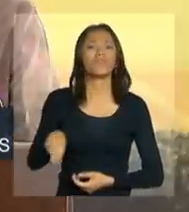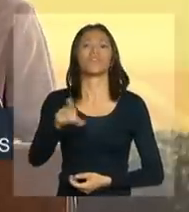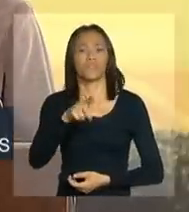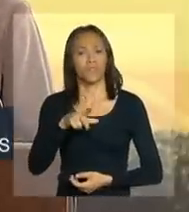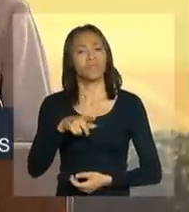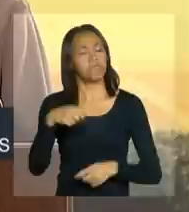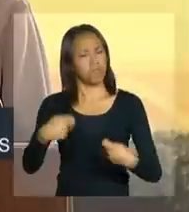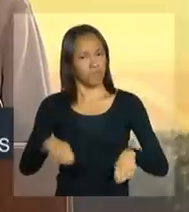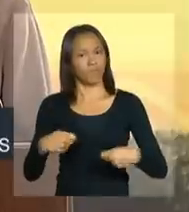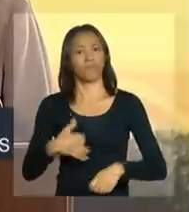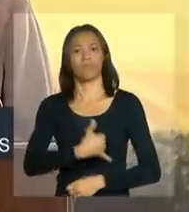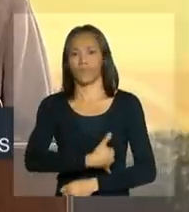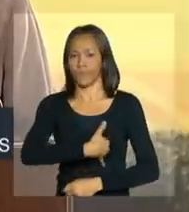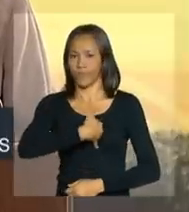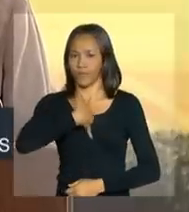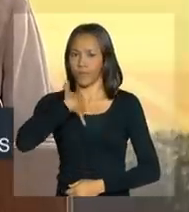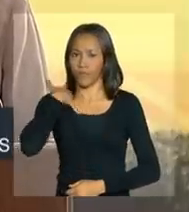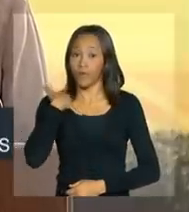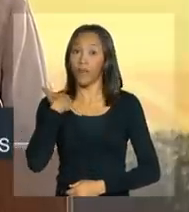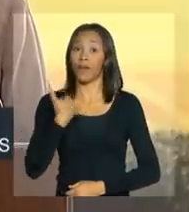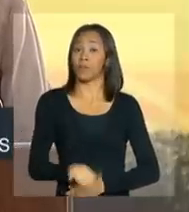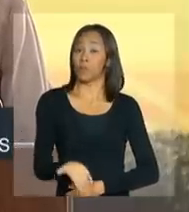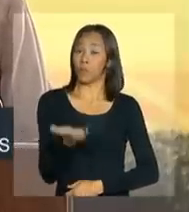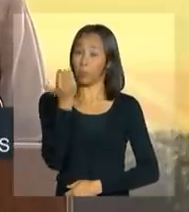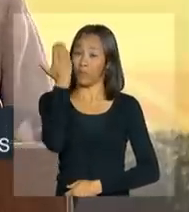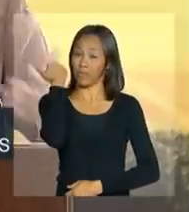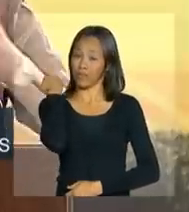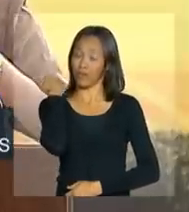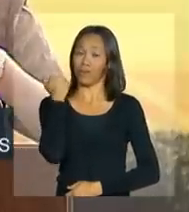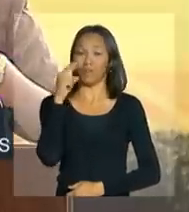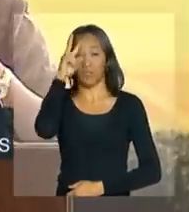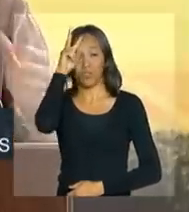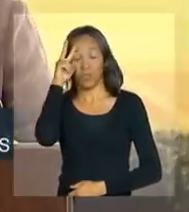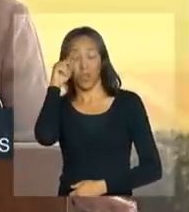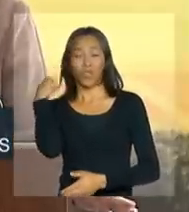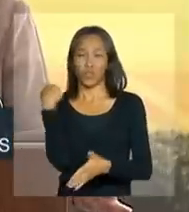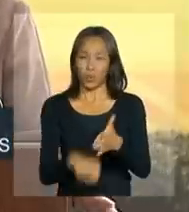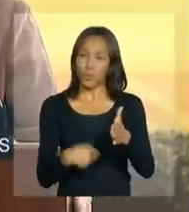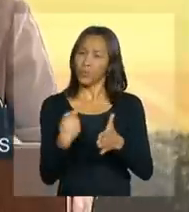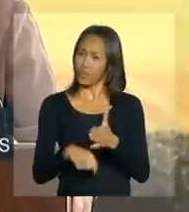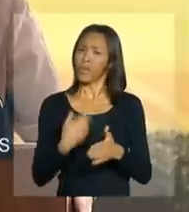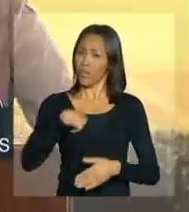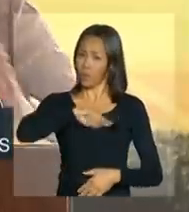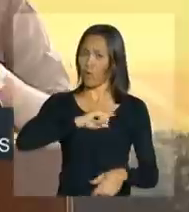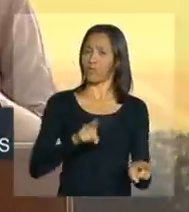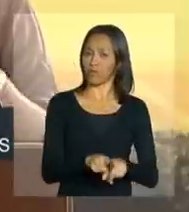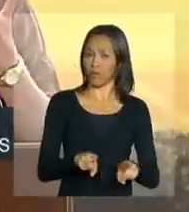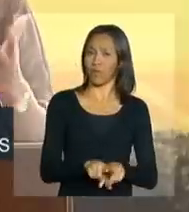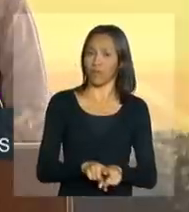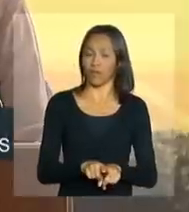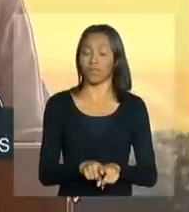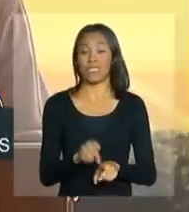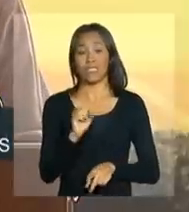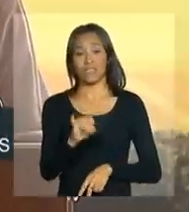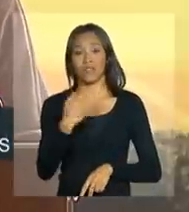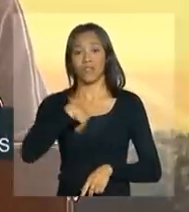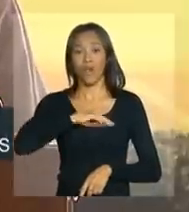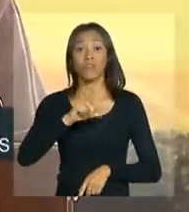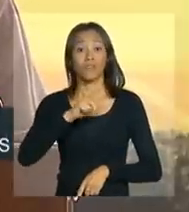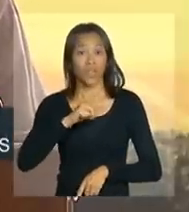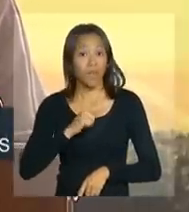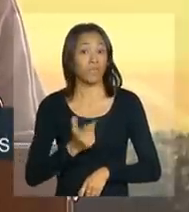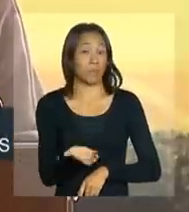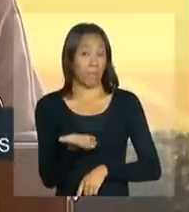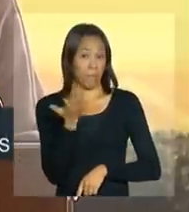devem se orgulhar de um passado de luta que é o nosso passado de lutas então se nós temos esse